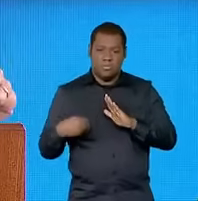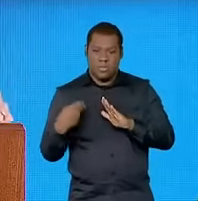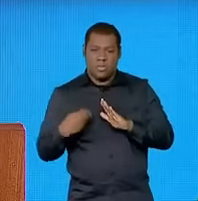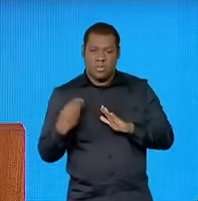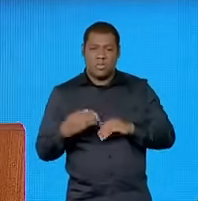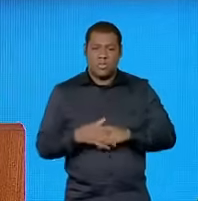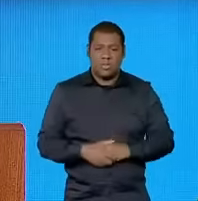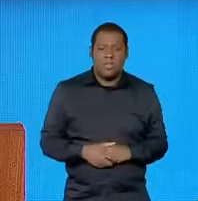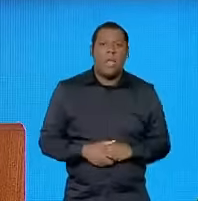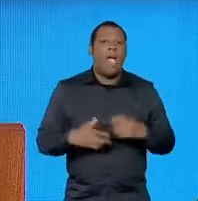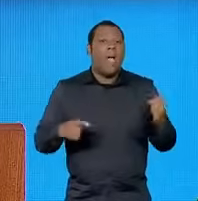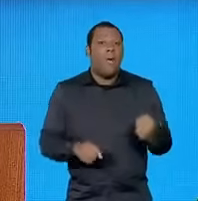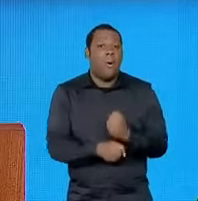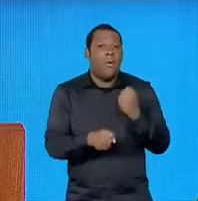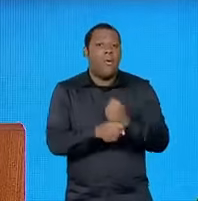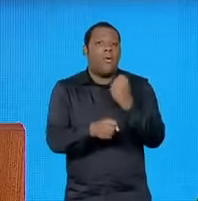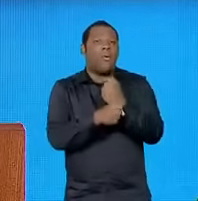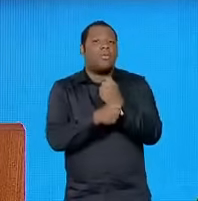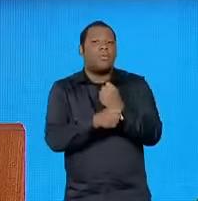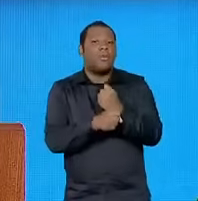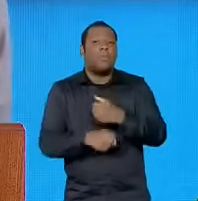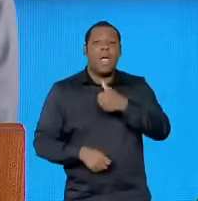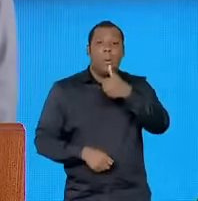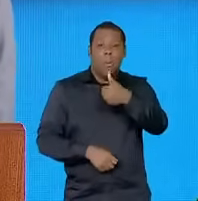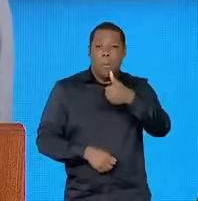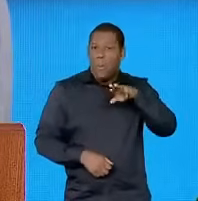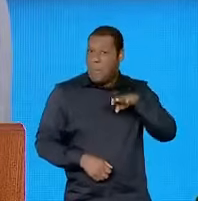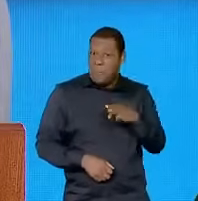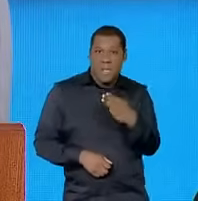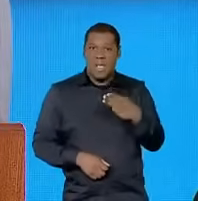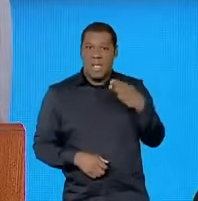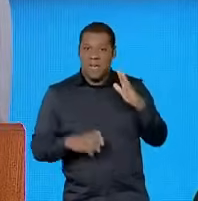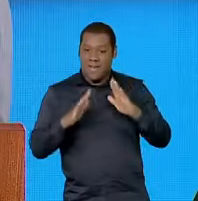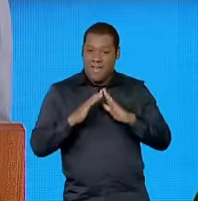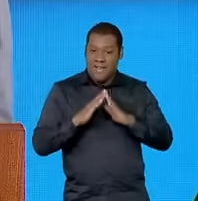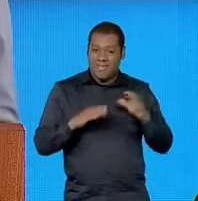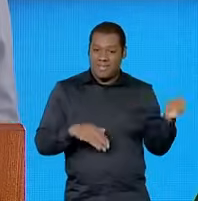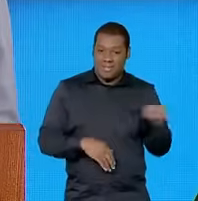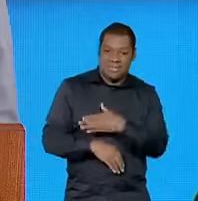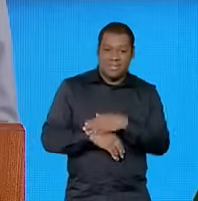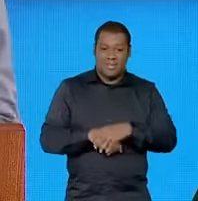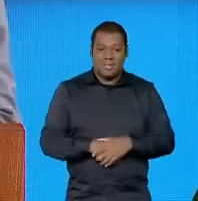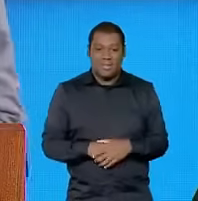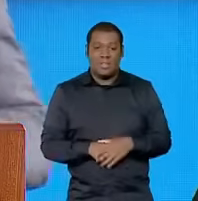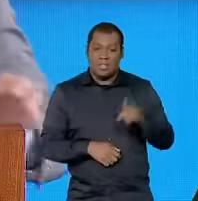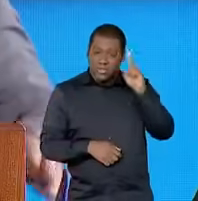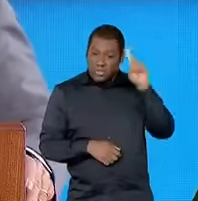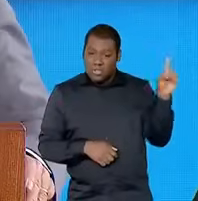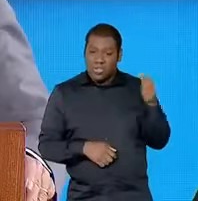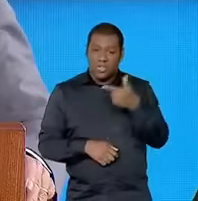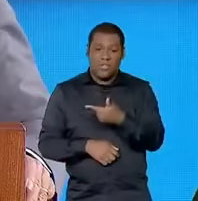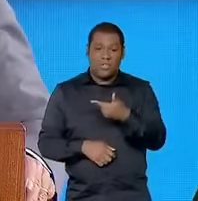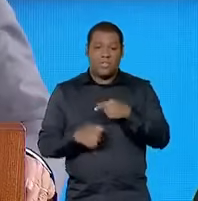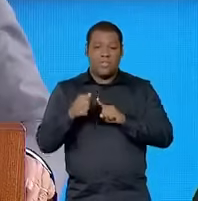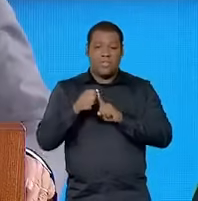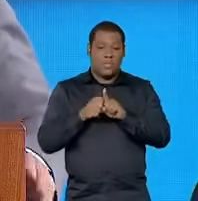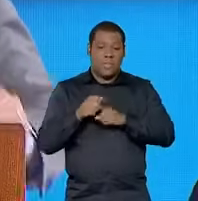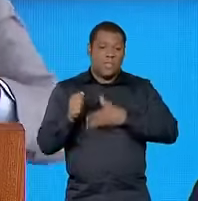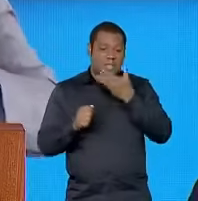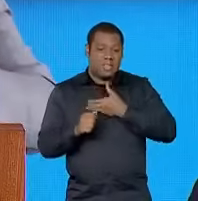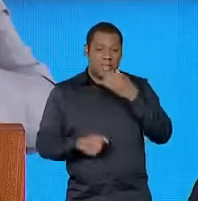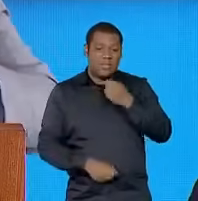casa contratada dia 29 de dezembro de 2010 em Salvador, na